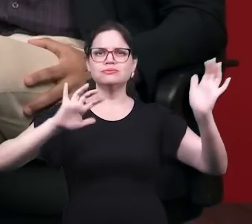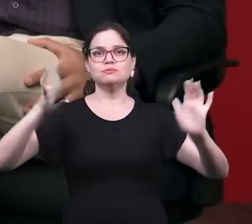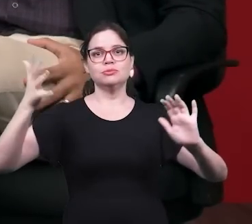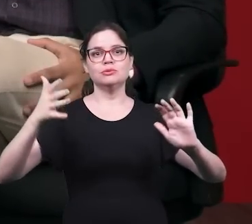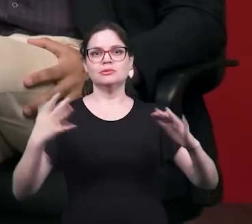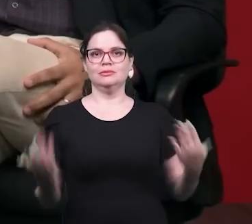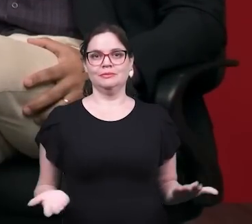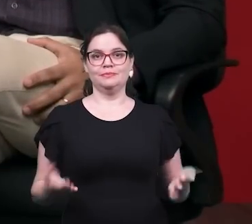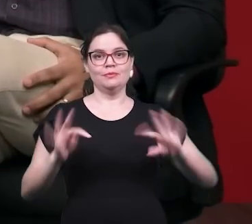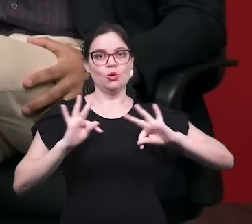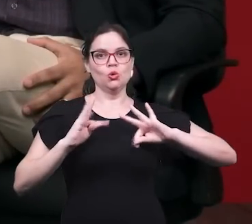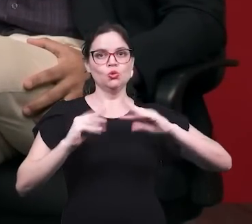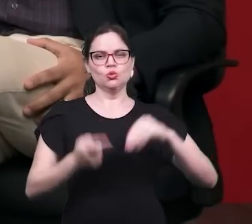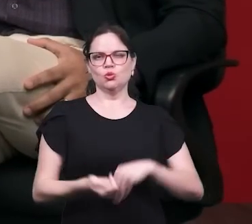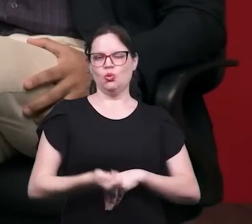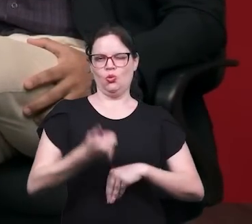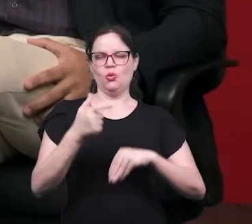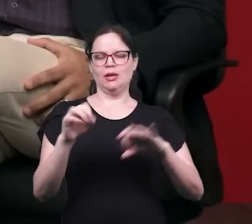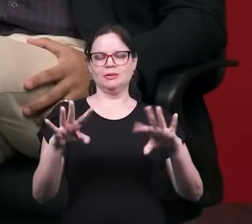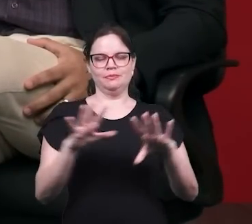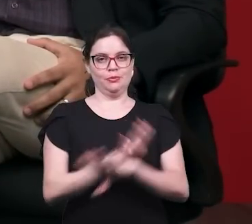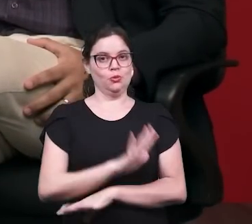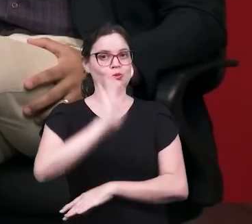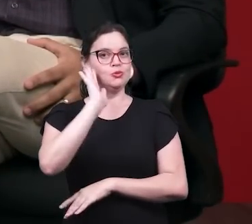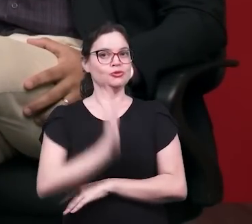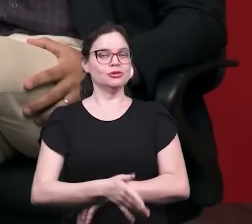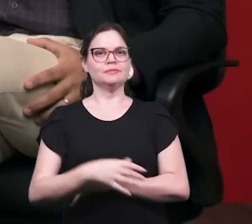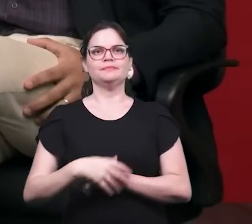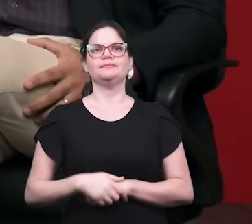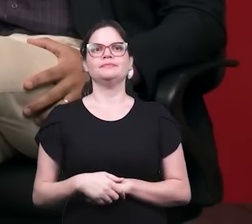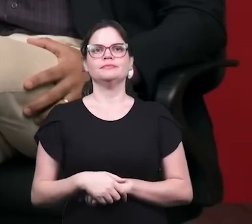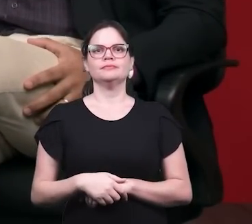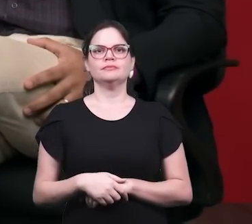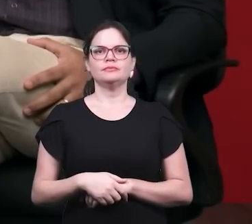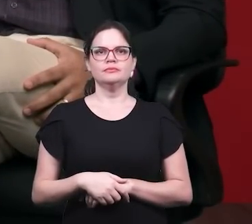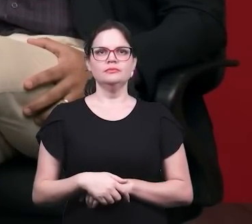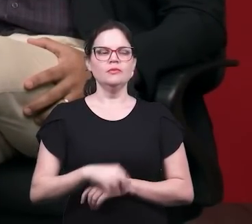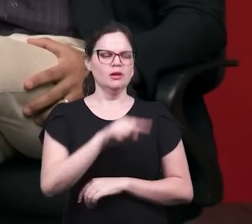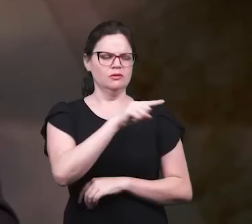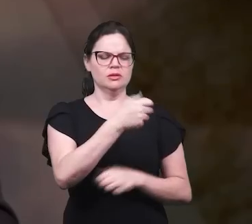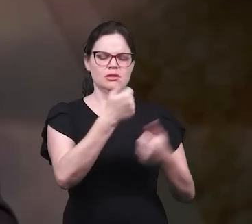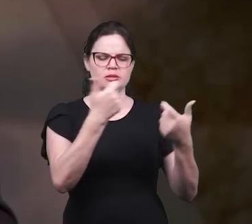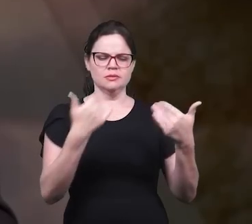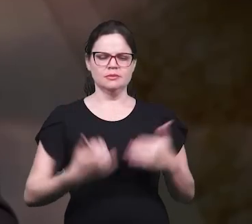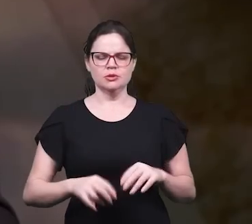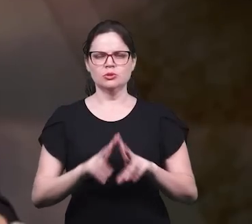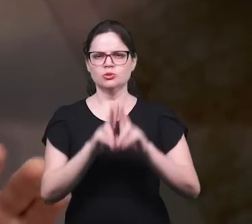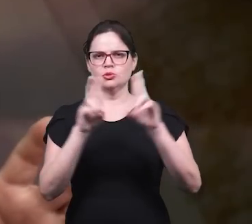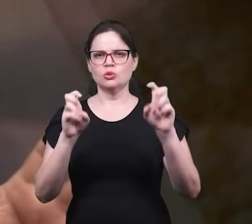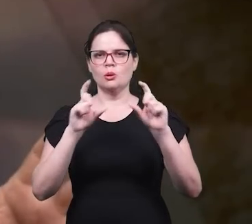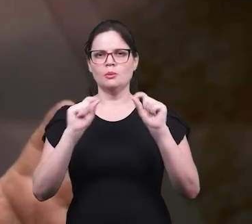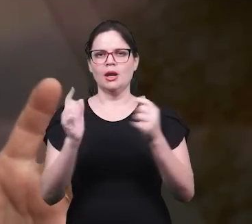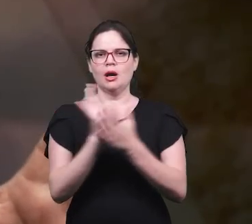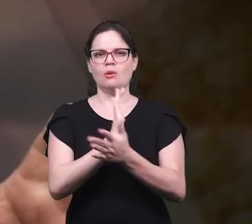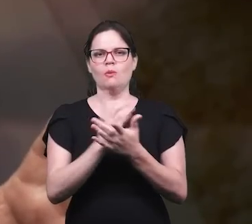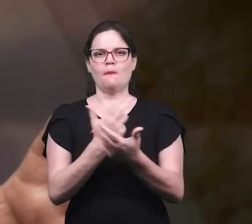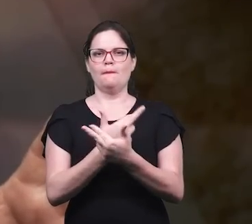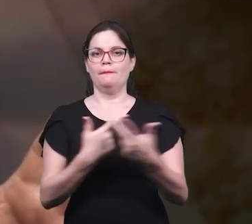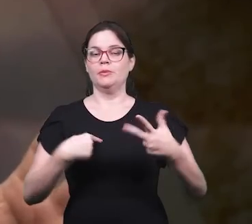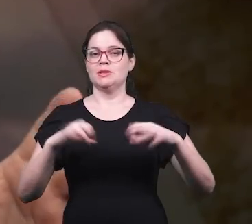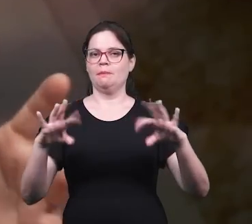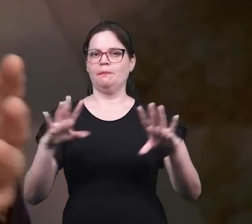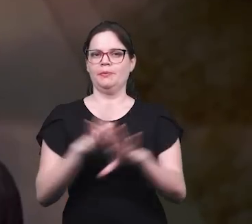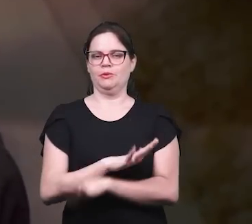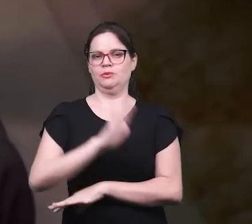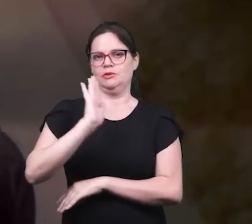estão prontas. E tem uma coisa que eu queria falar, eu entrei nesse assunto para falar o seguinte: tu comentasse aqui sobre algumas coisas